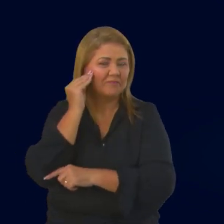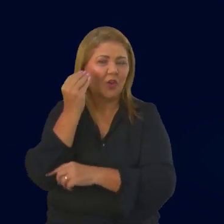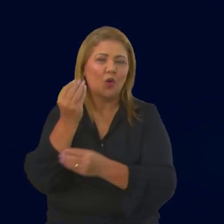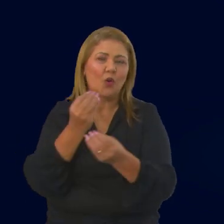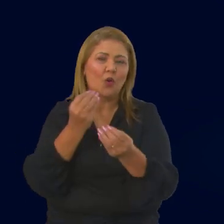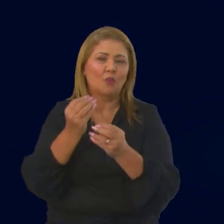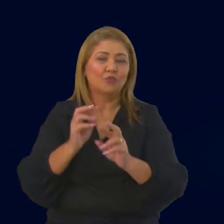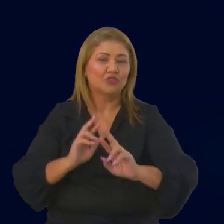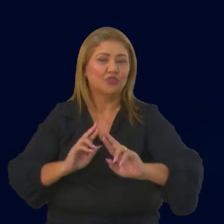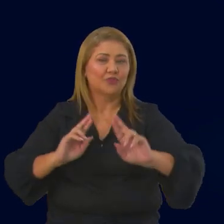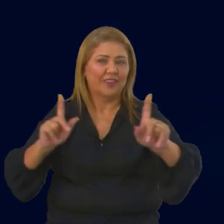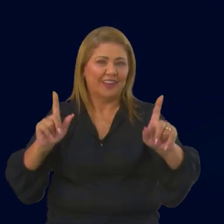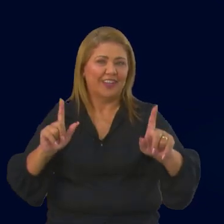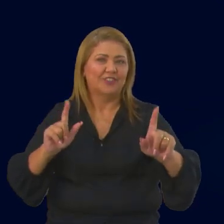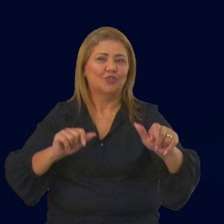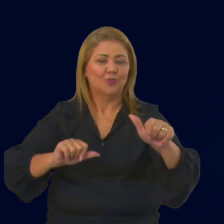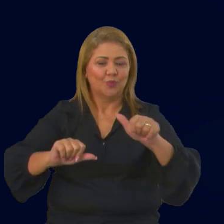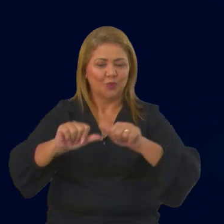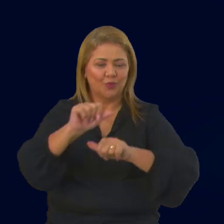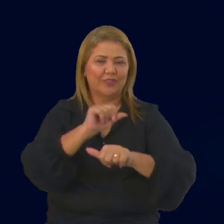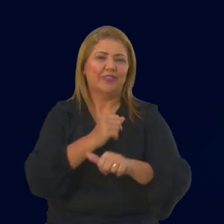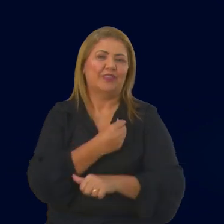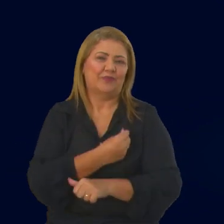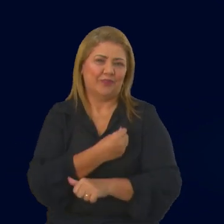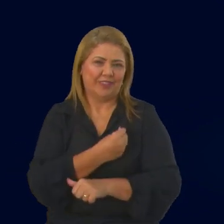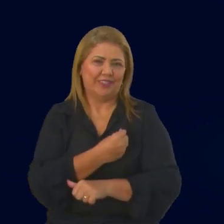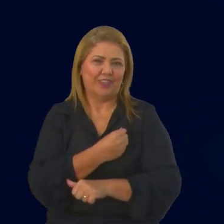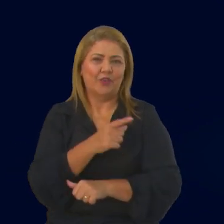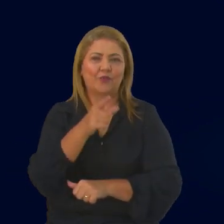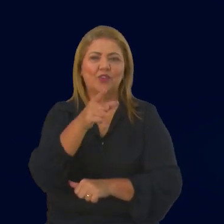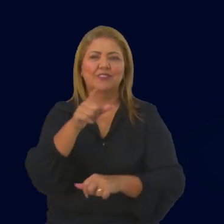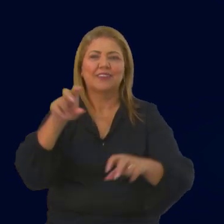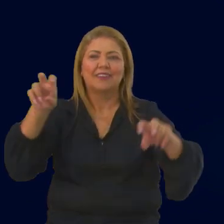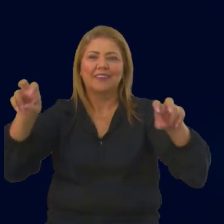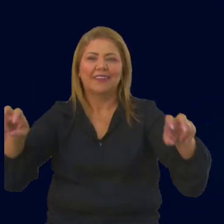diferença na nossa vida, peço que mude de lugar.